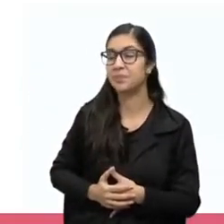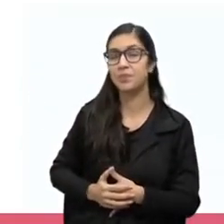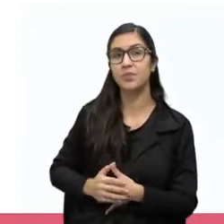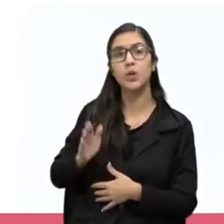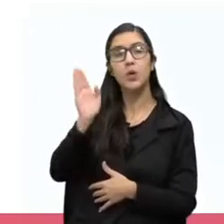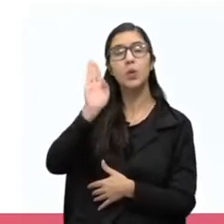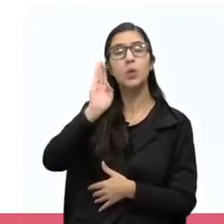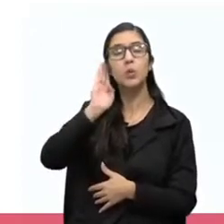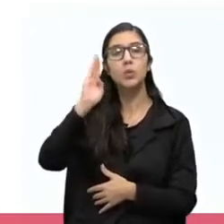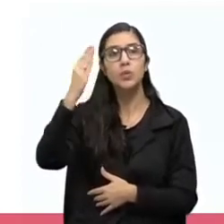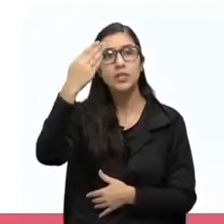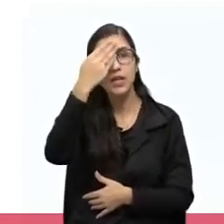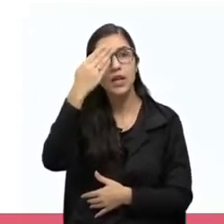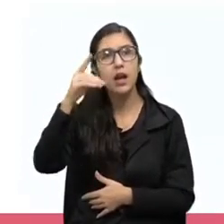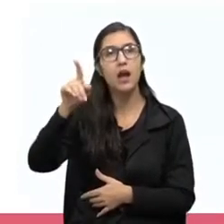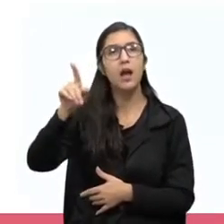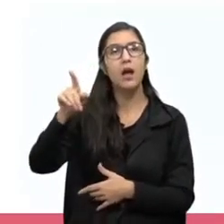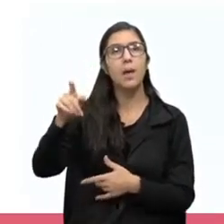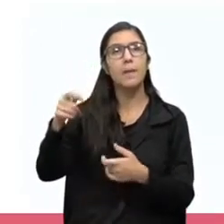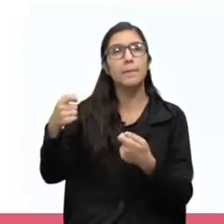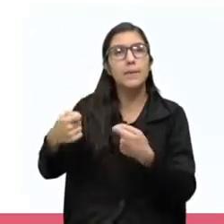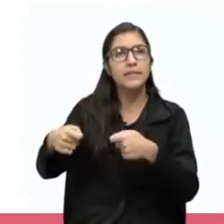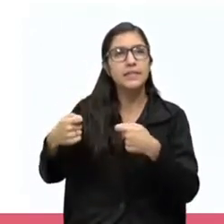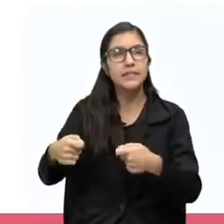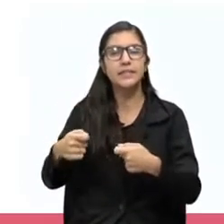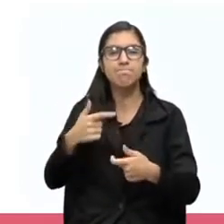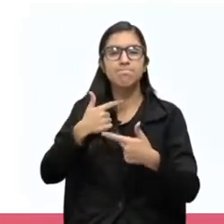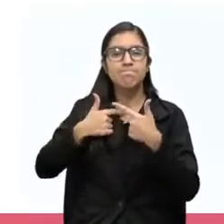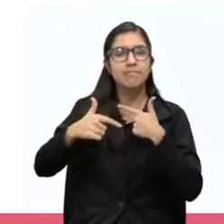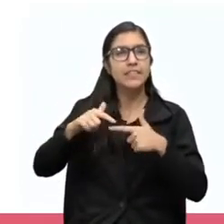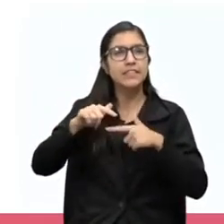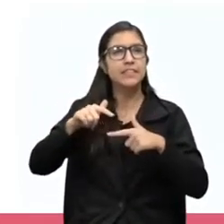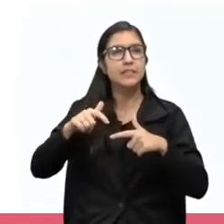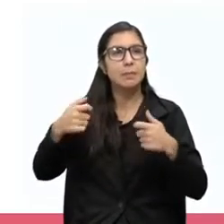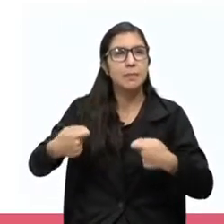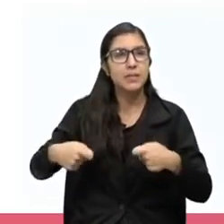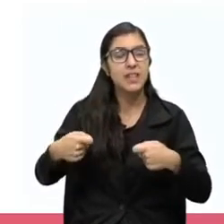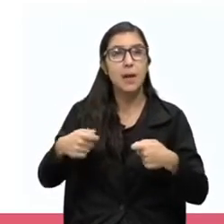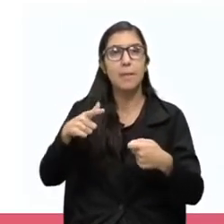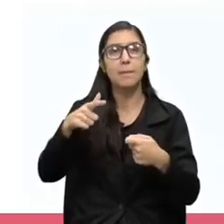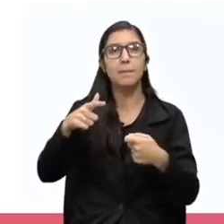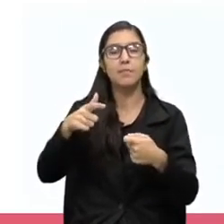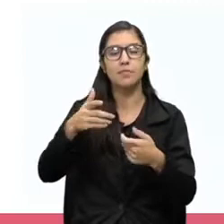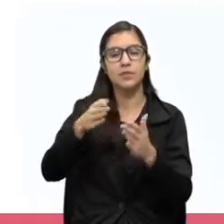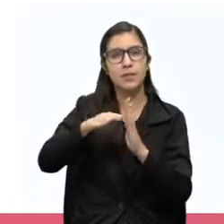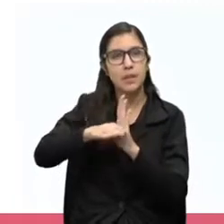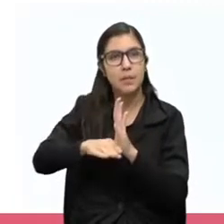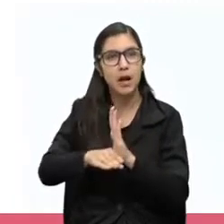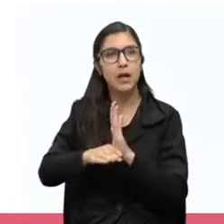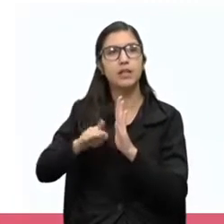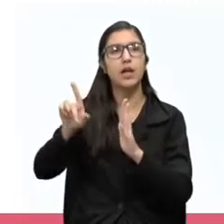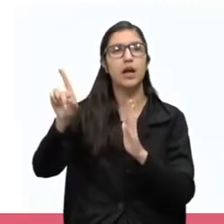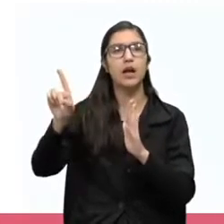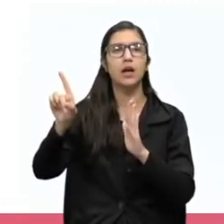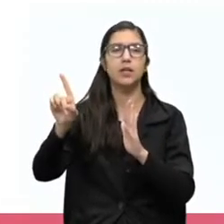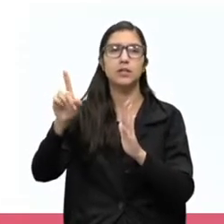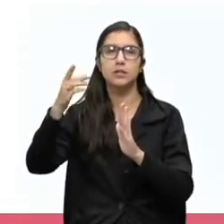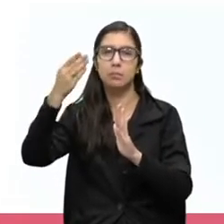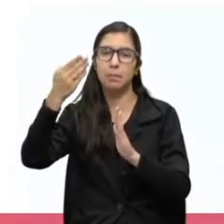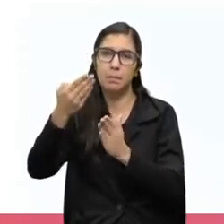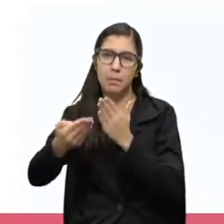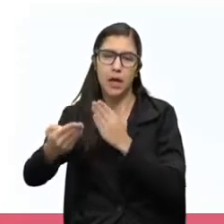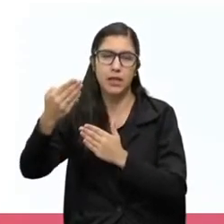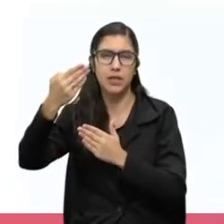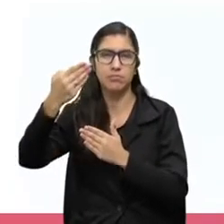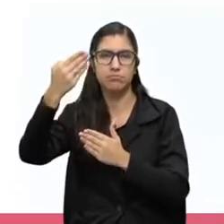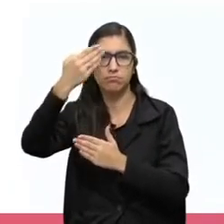surdo-cegueira representa a unidade de necessidades determinada pela perda da visão e audição, parciais ou totais ao mesmo tempo.